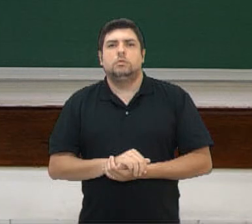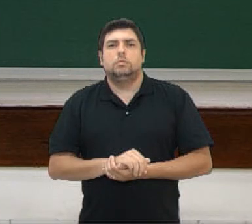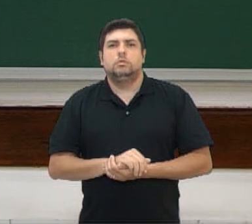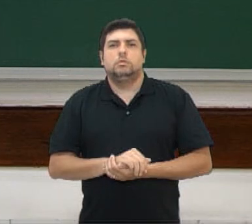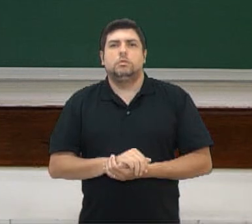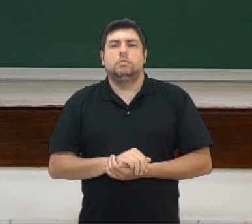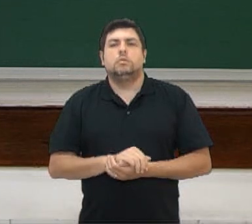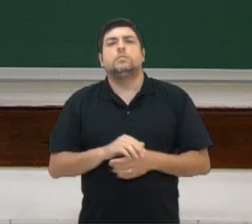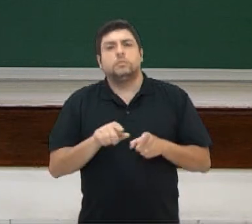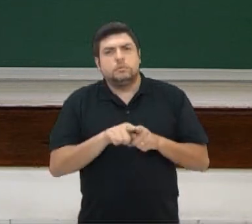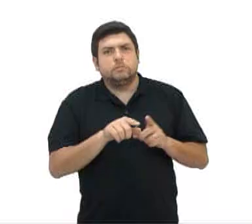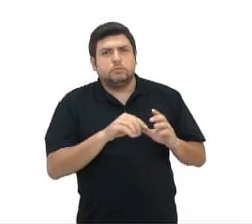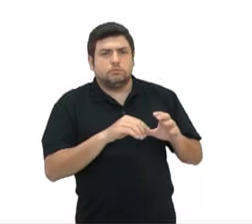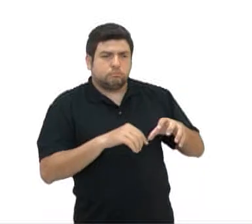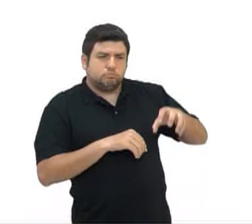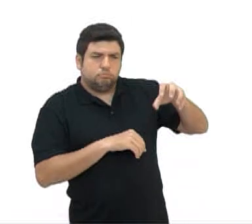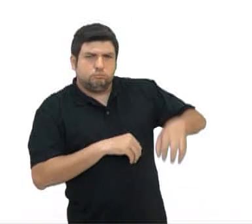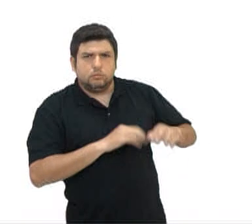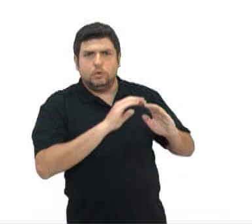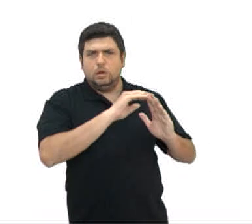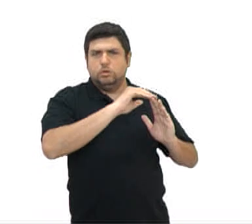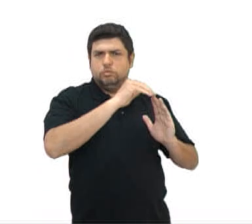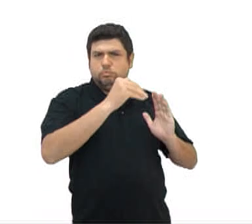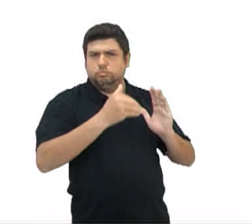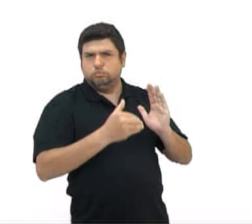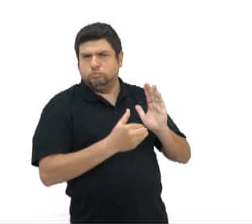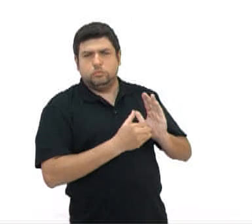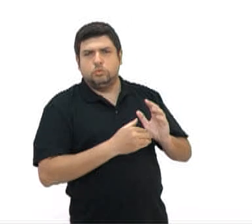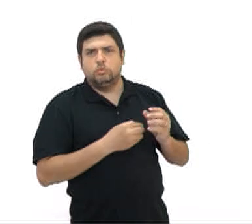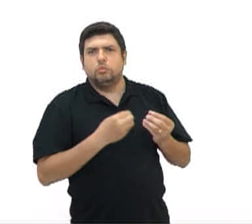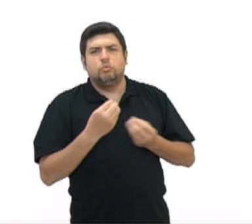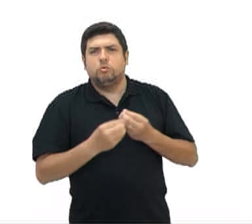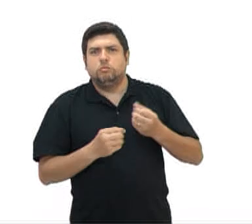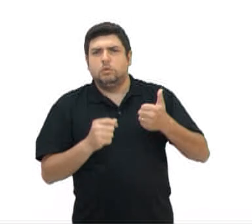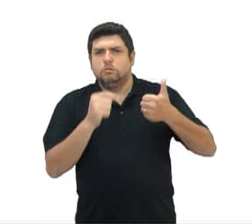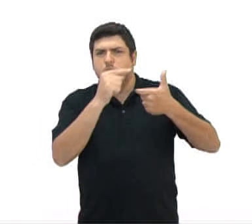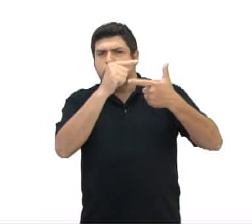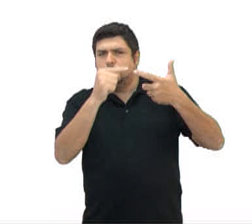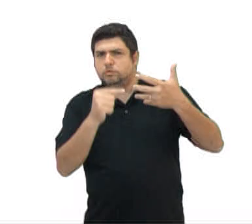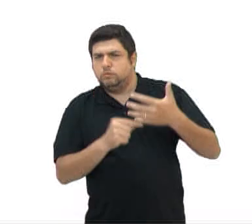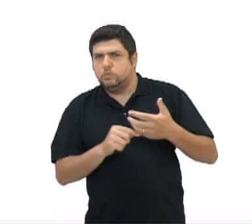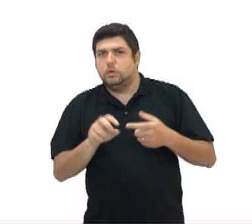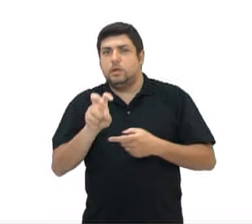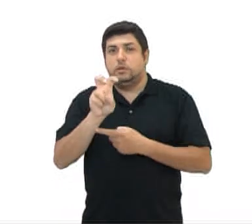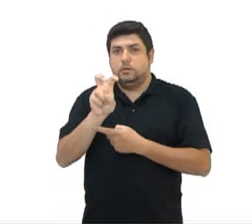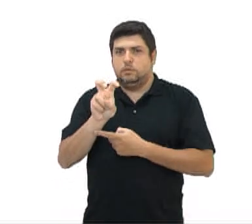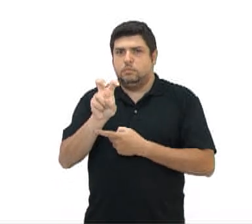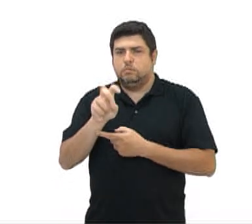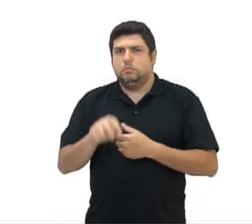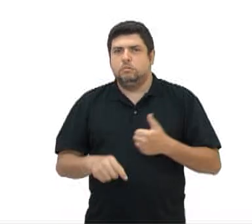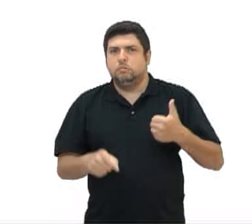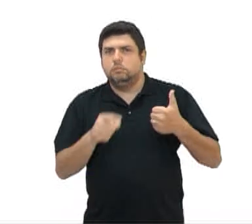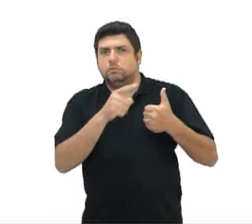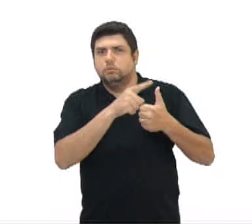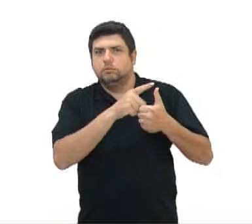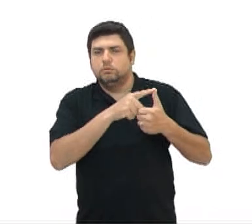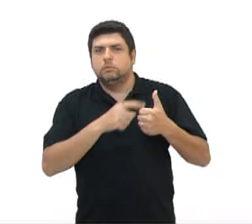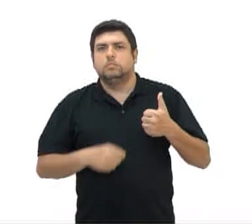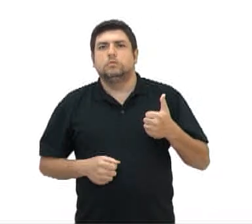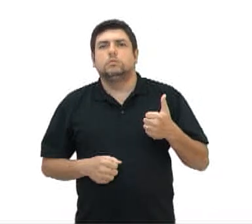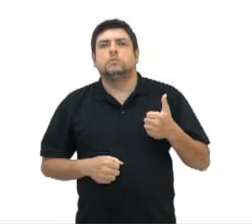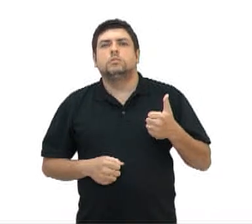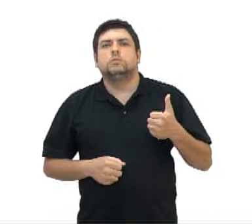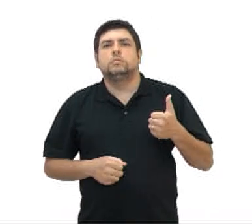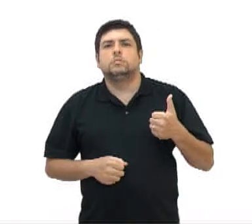As instituições totais podem ser enumeradas em 5 categorias. Primeira,